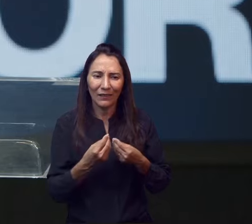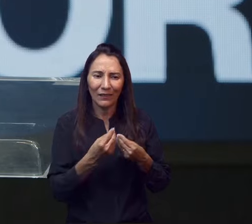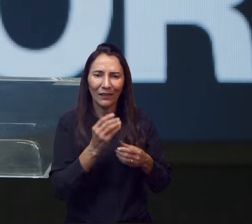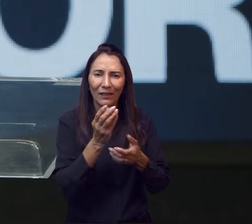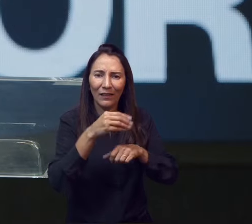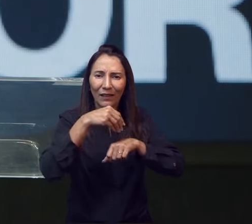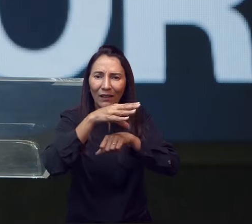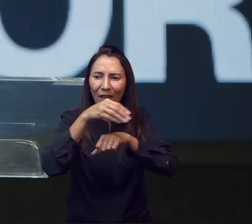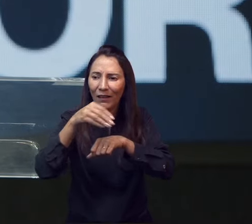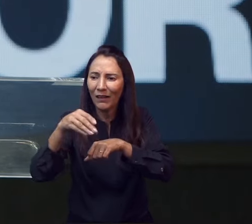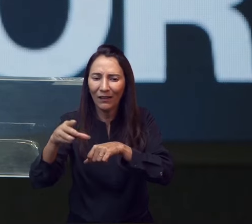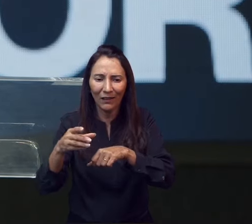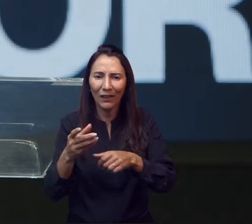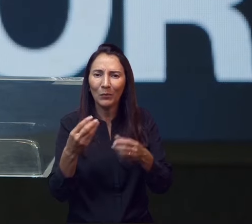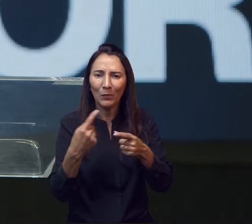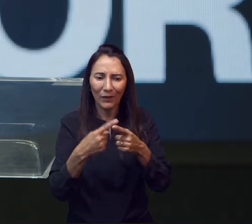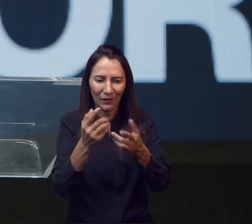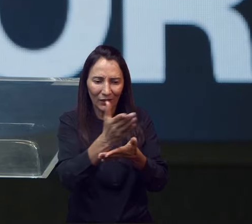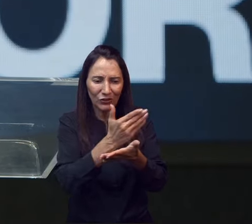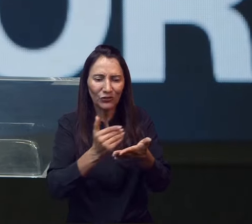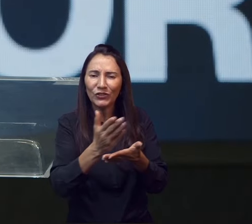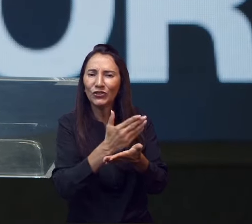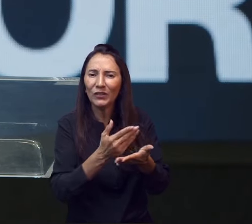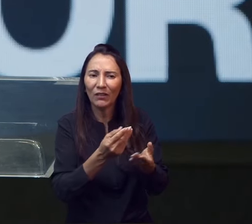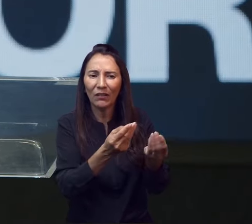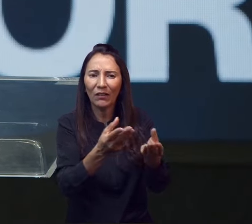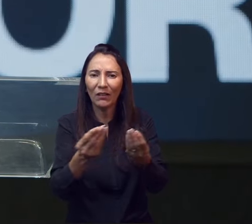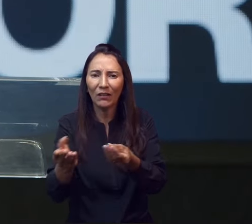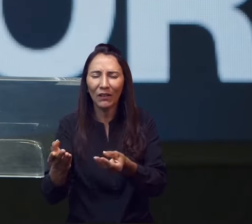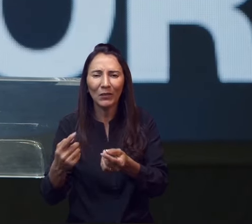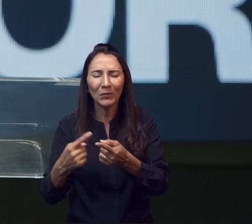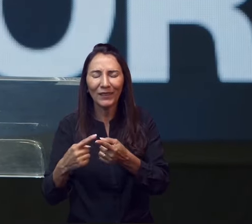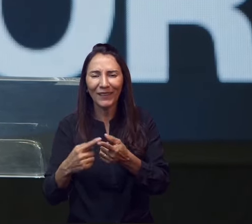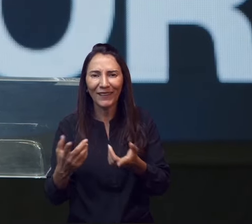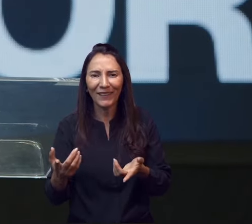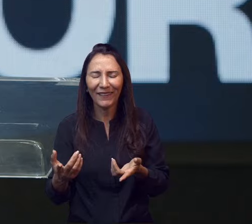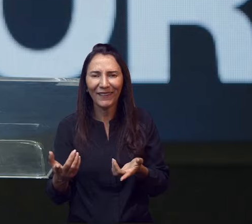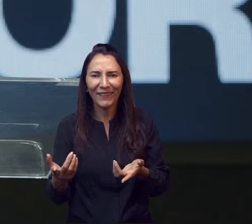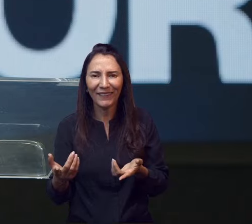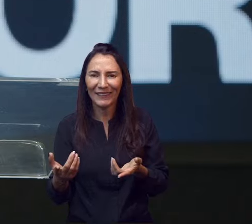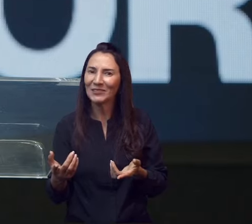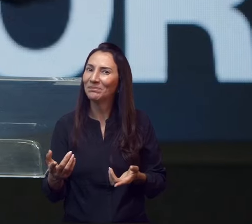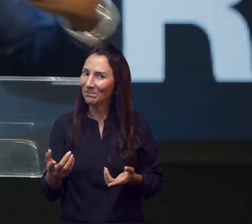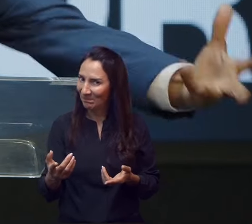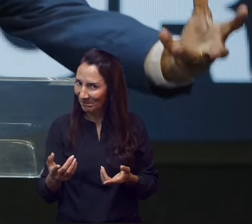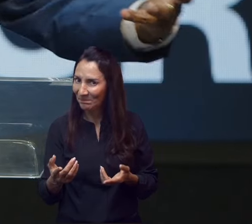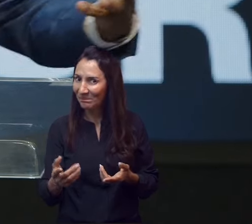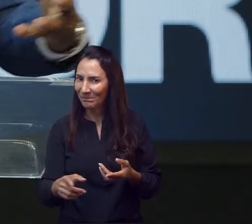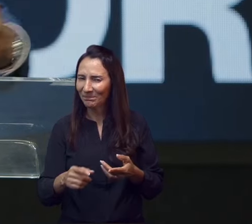o que eu quero Honrar não está explícito mas implícito no texto primeiro